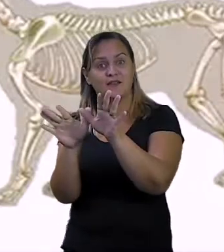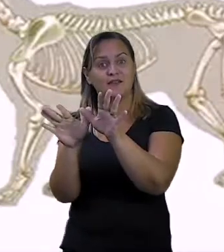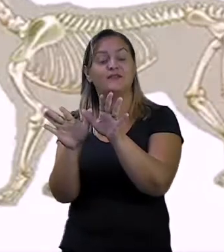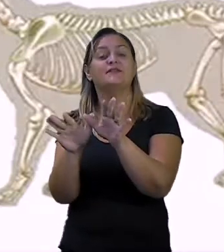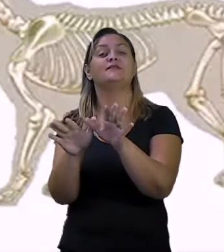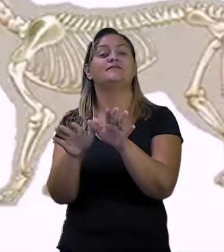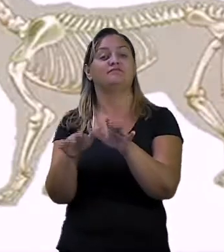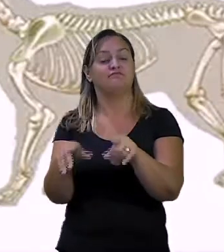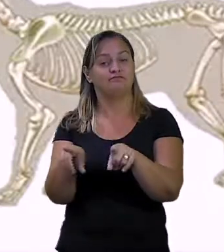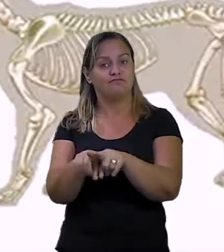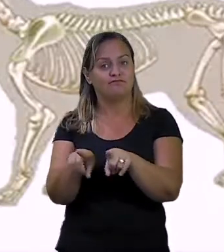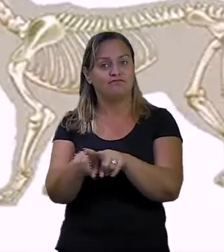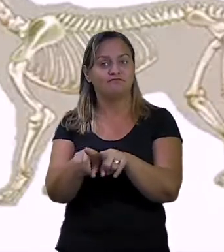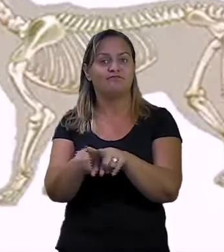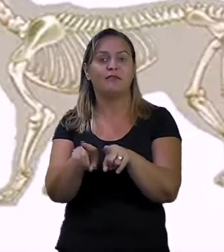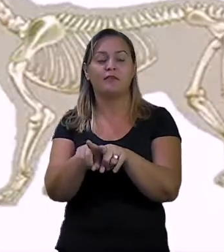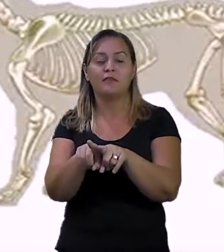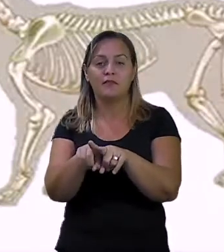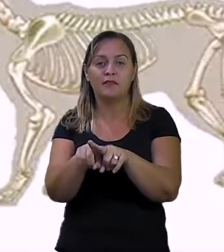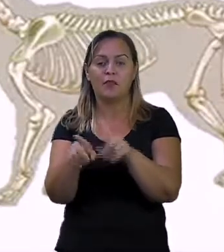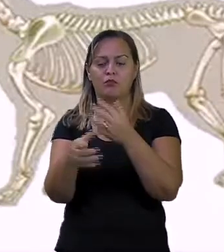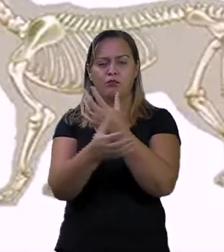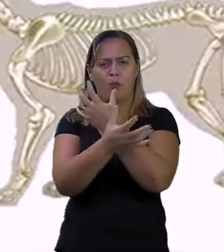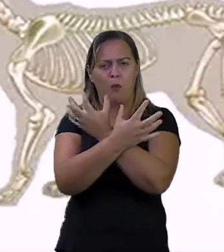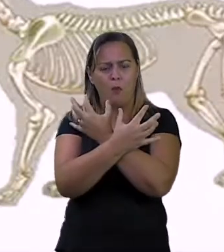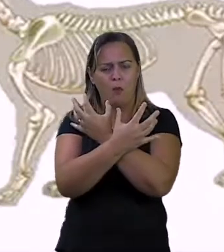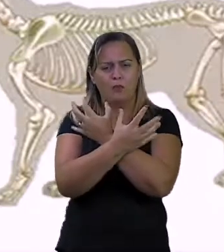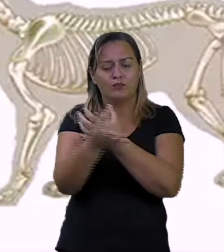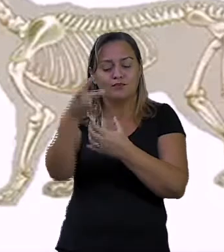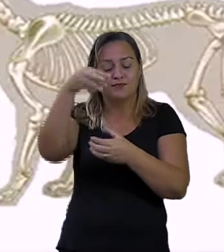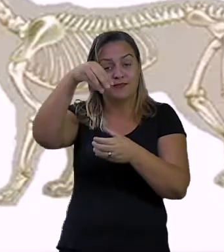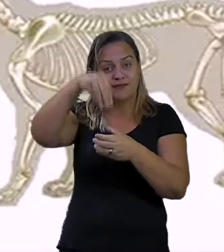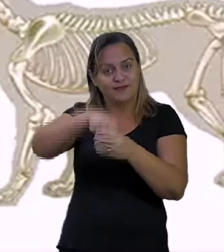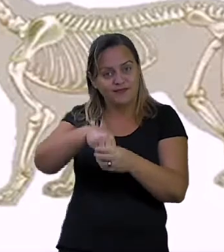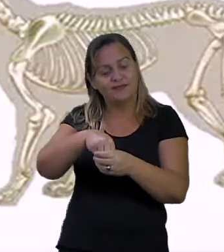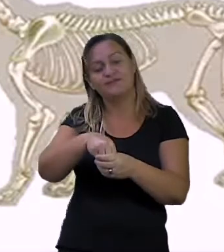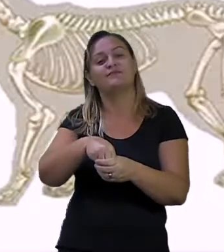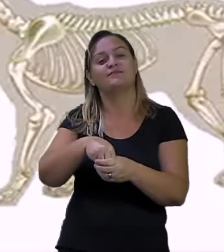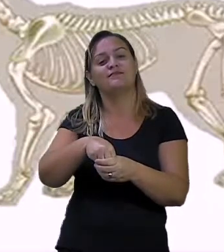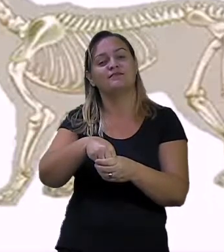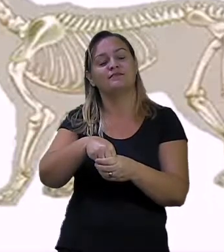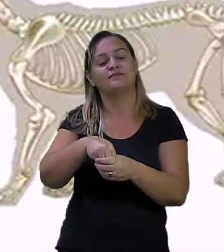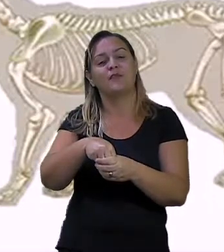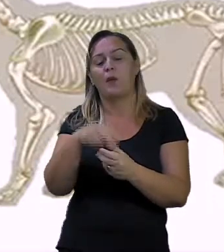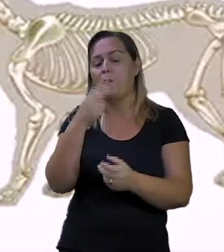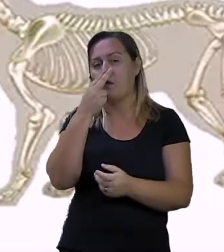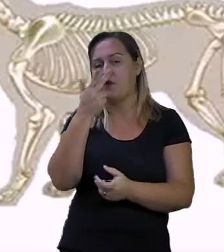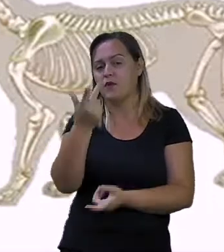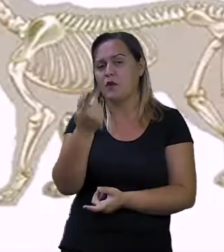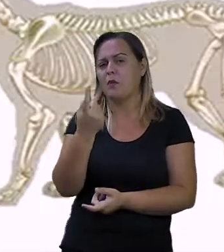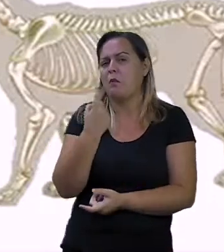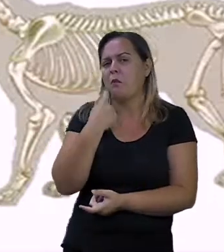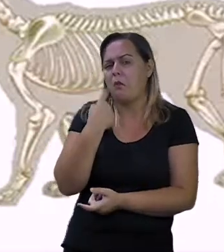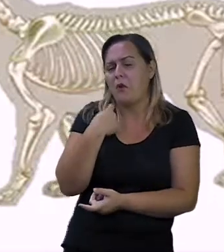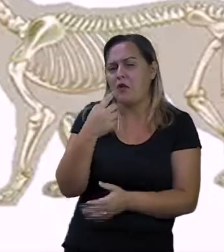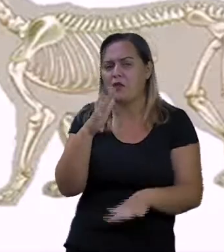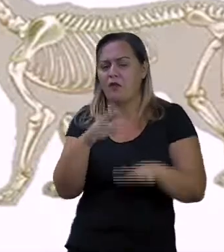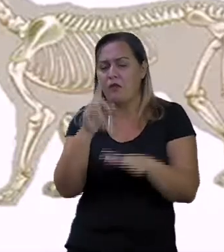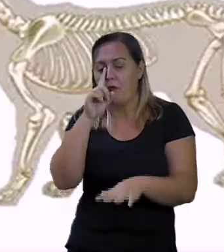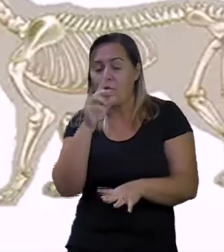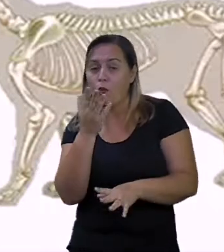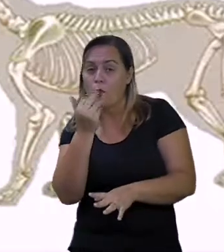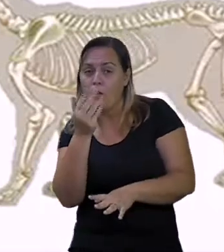comer, porque eu posso, acidentar com o espinho. O espinho nada mais é que uma estrutura